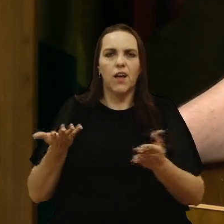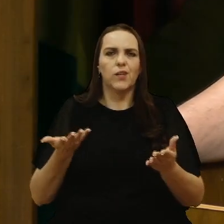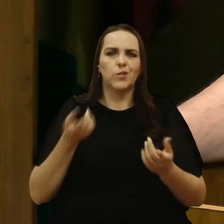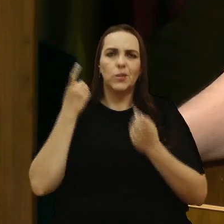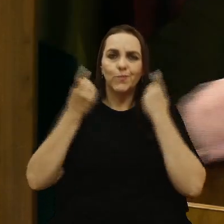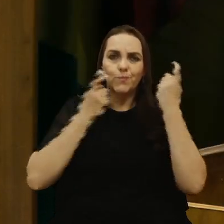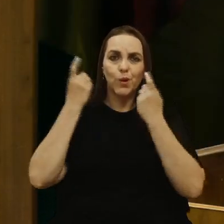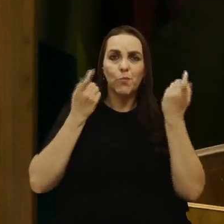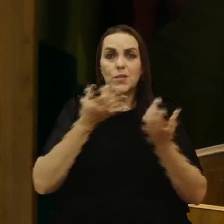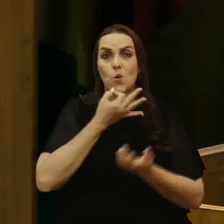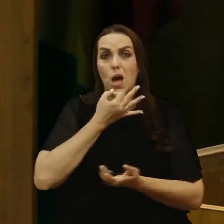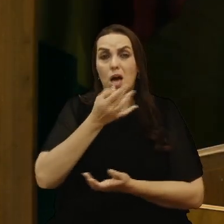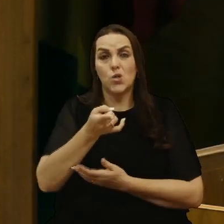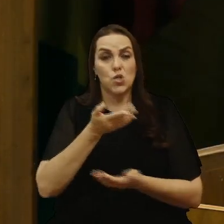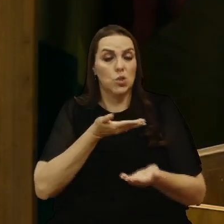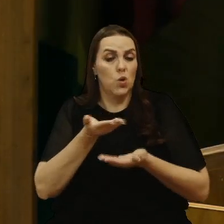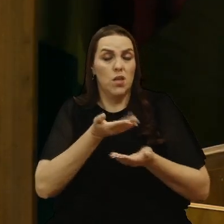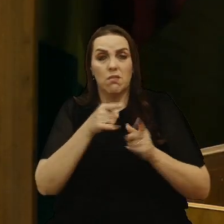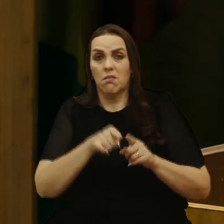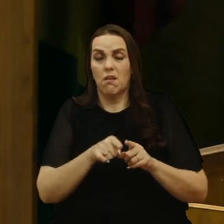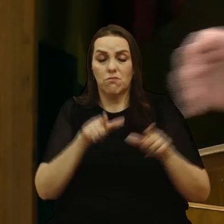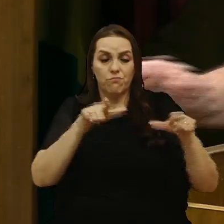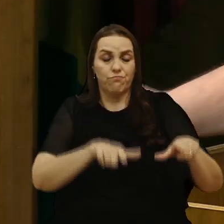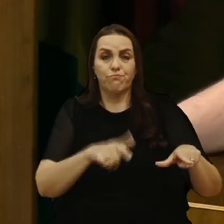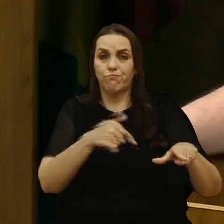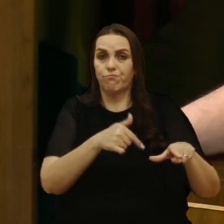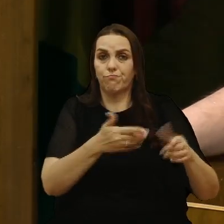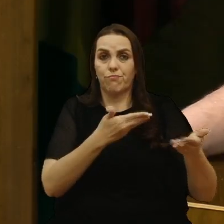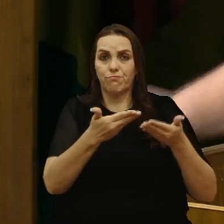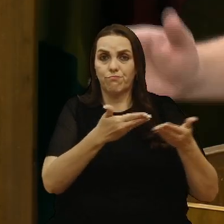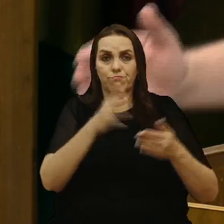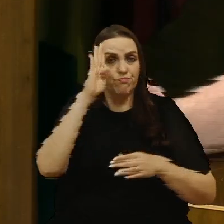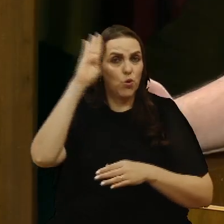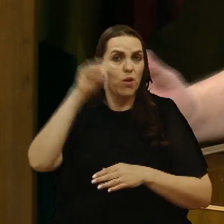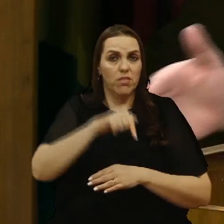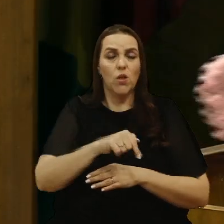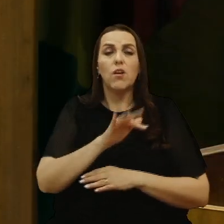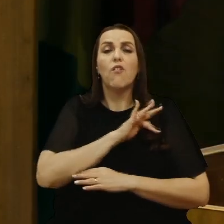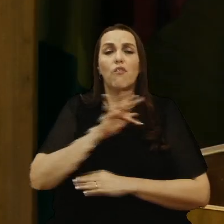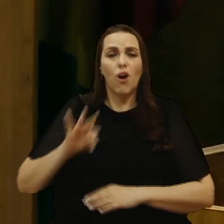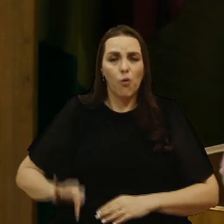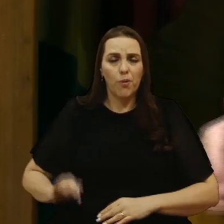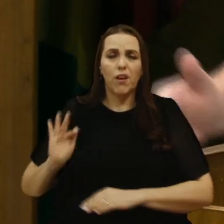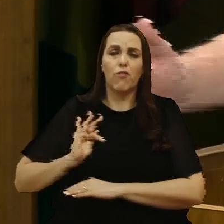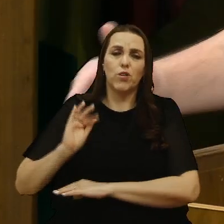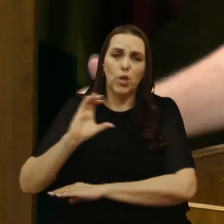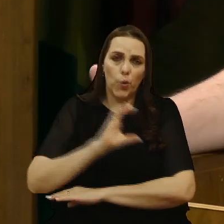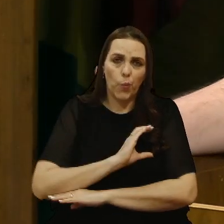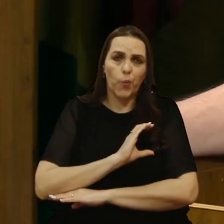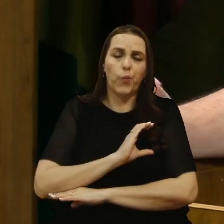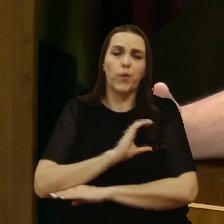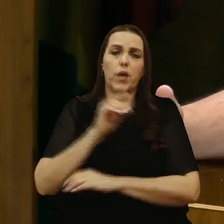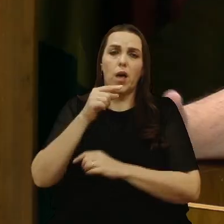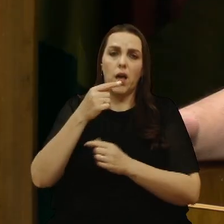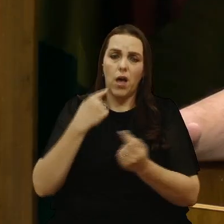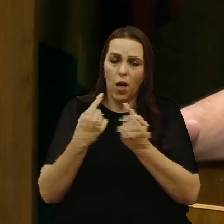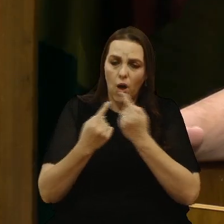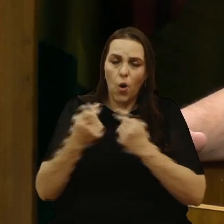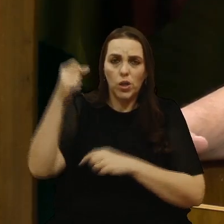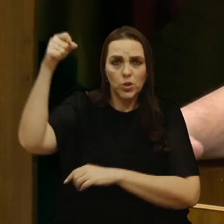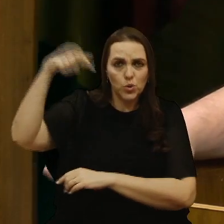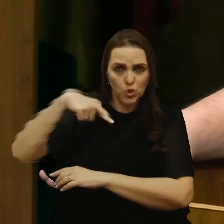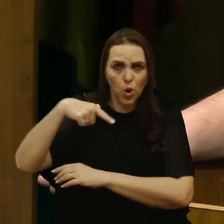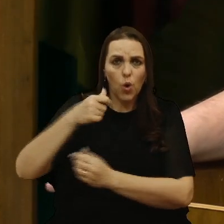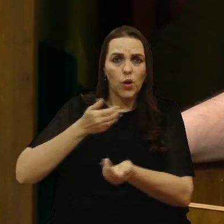preocupação. Caxias do Sul não atende, né, o nosso quartel não atende somente aqui, nós temos Farroupilha, temos Flores da Cunha, temos a Rota do Sol, que é